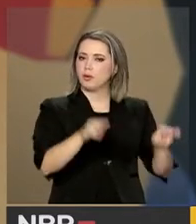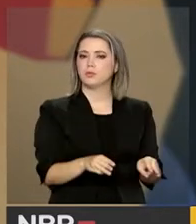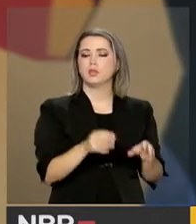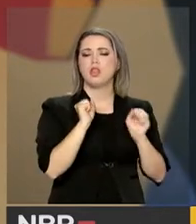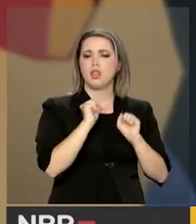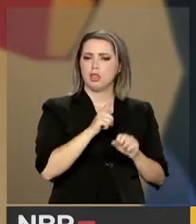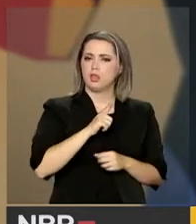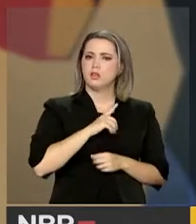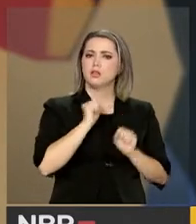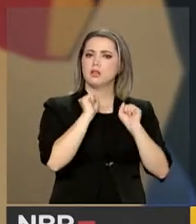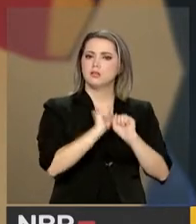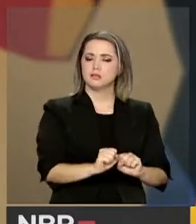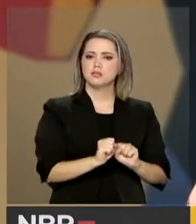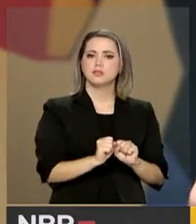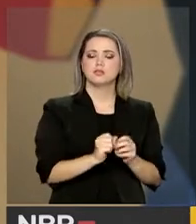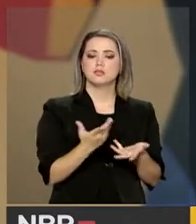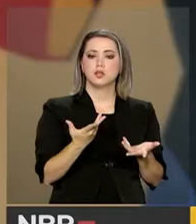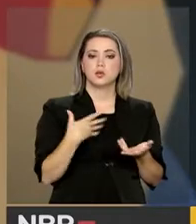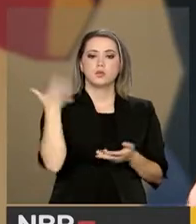para contar